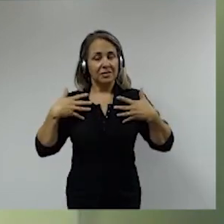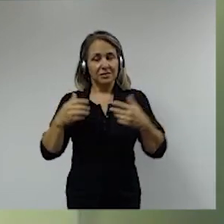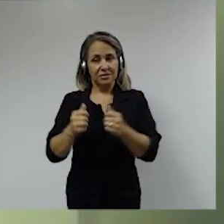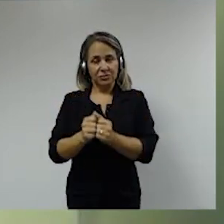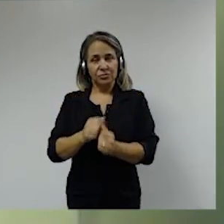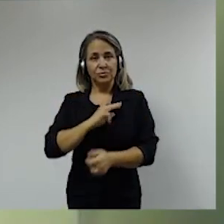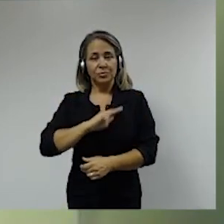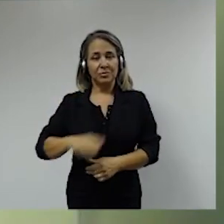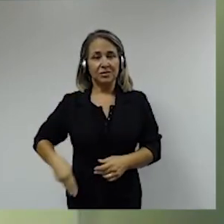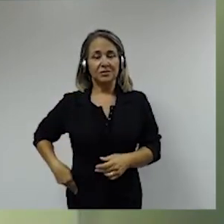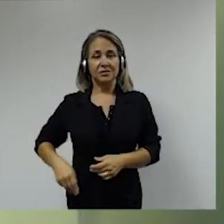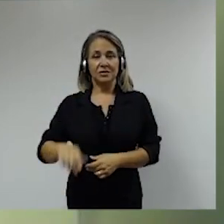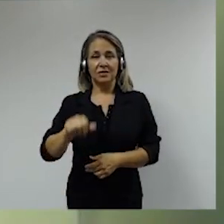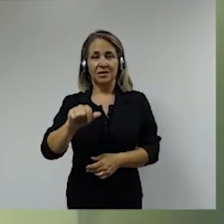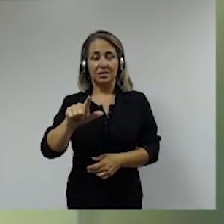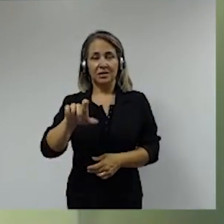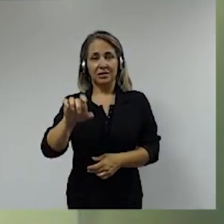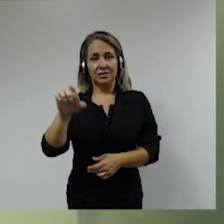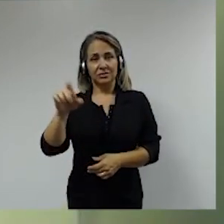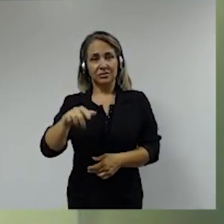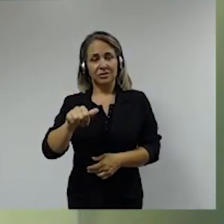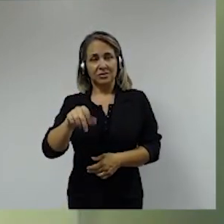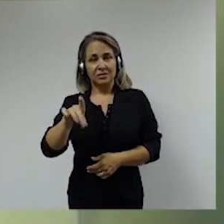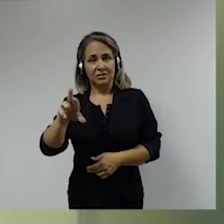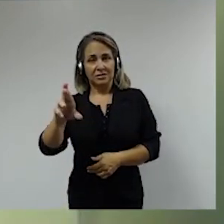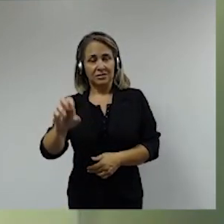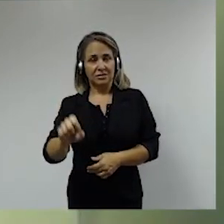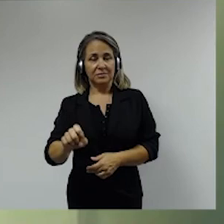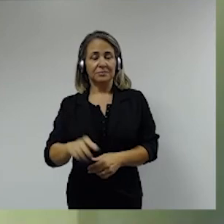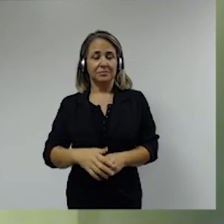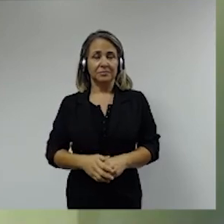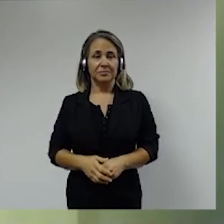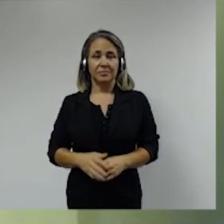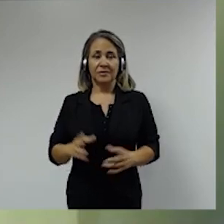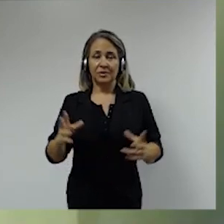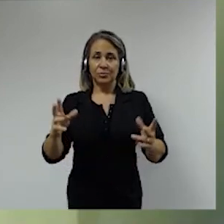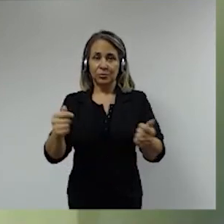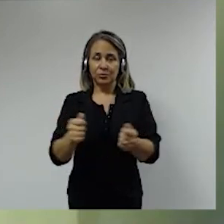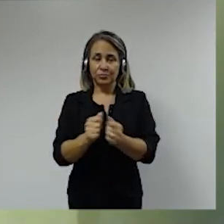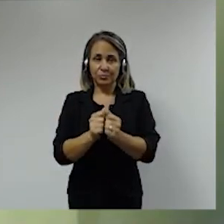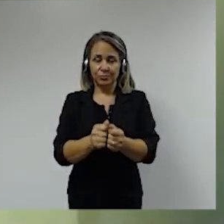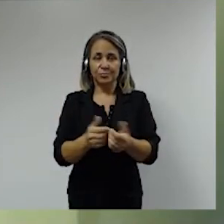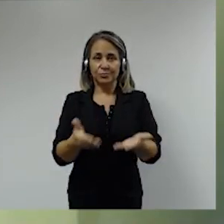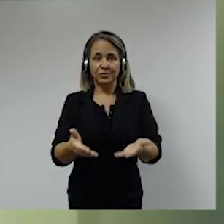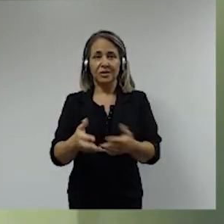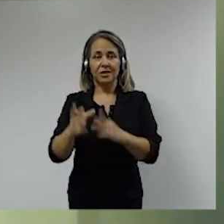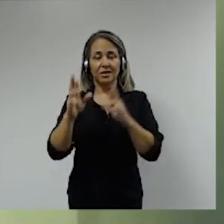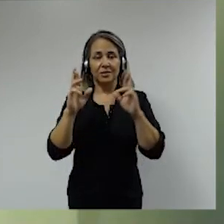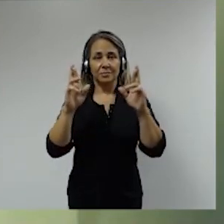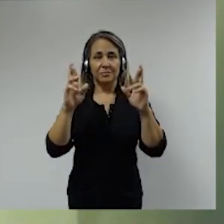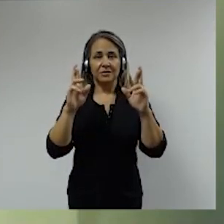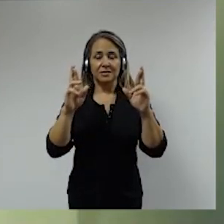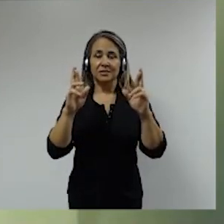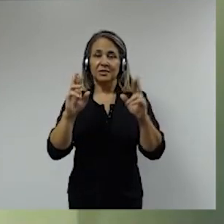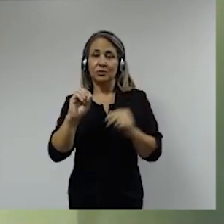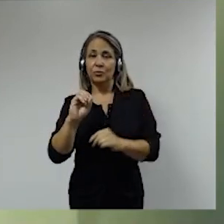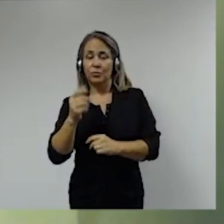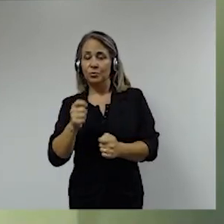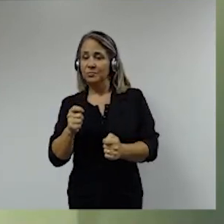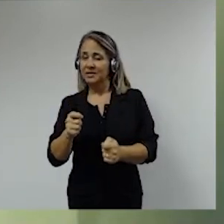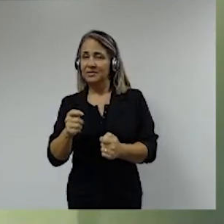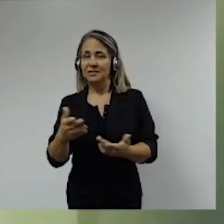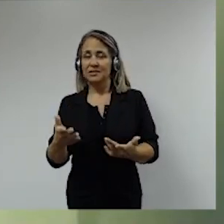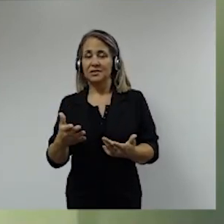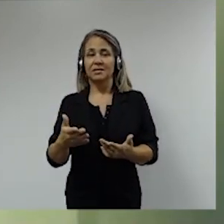ministro Alexandre, doutor Cid Freud, né? Todos aqui representando ou então